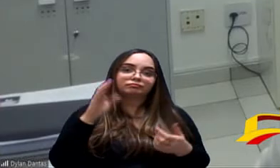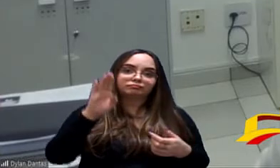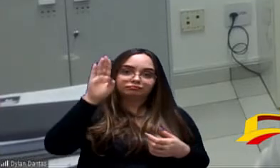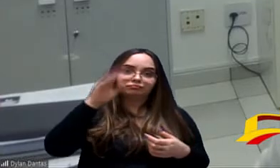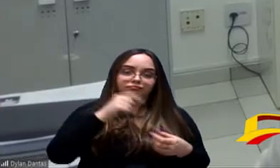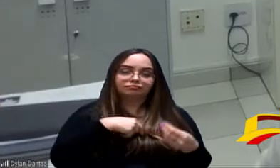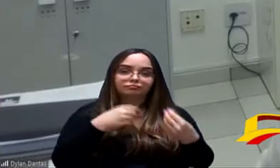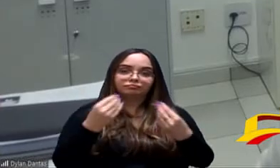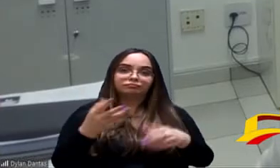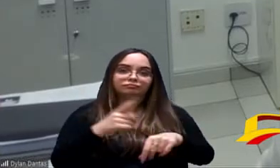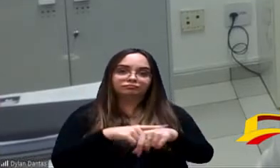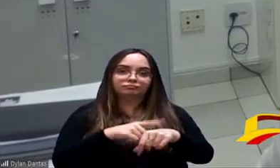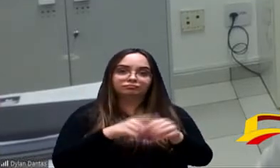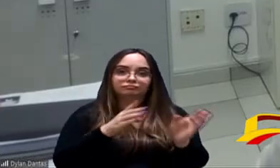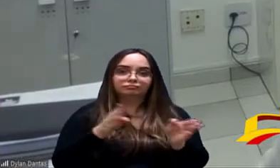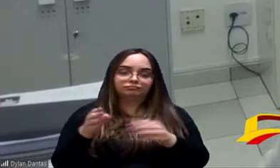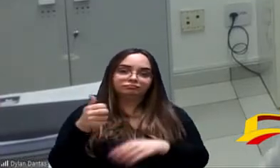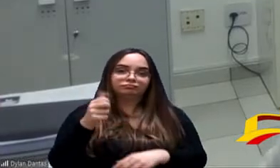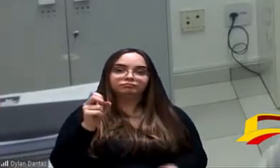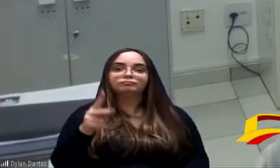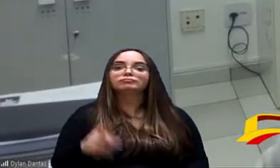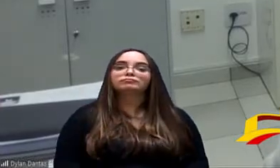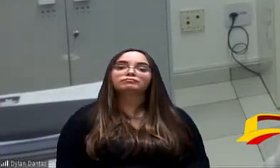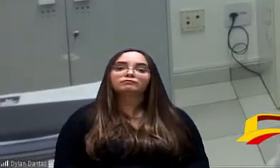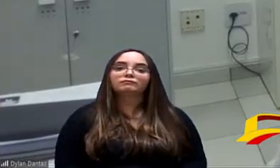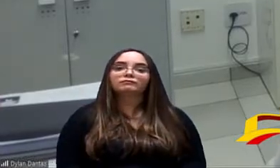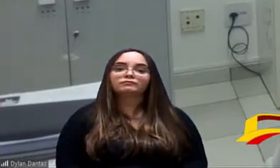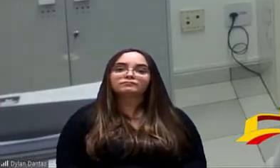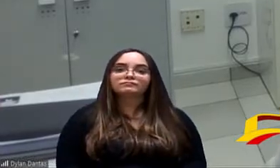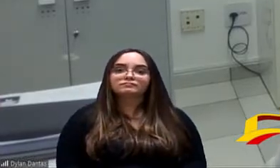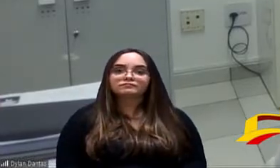vou conceder a parte na ordem, senhor presidente.